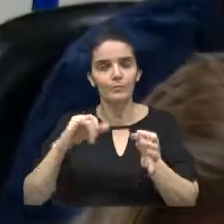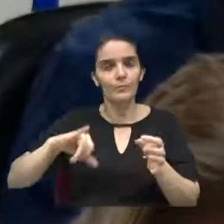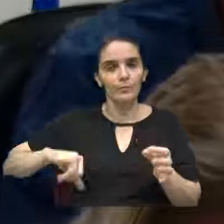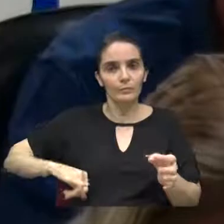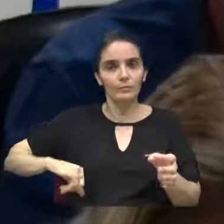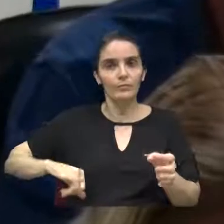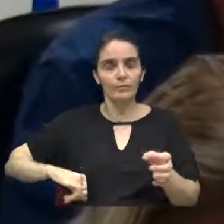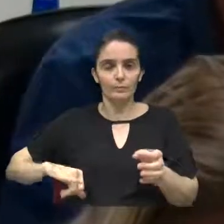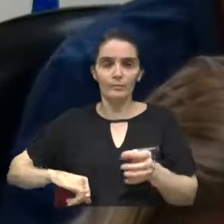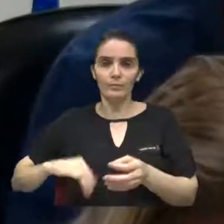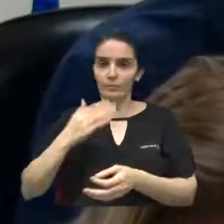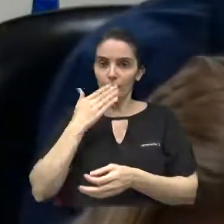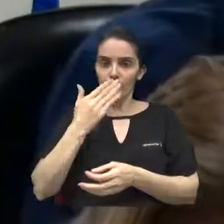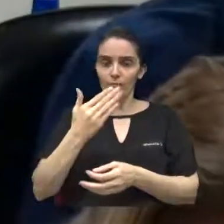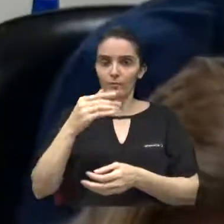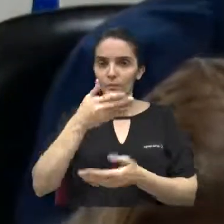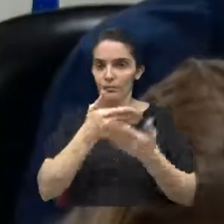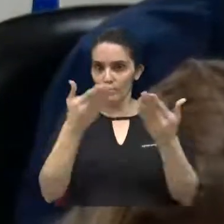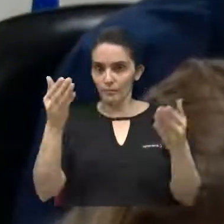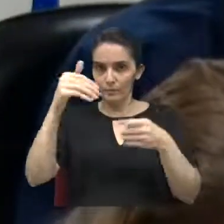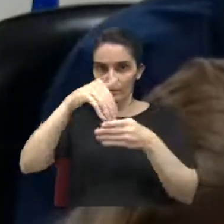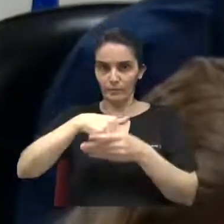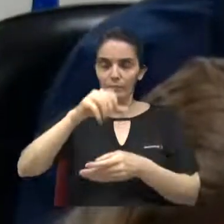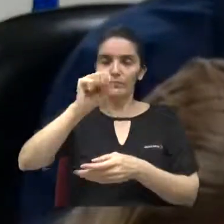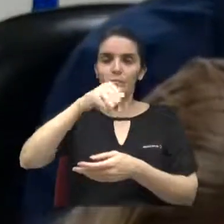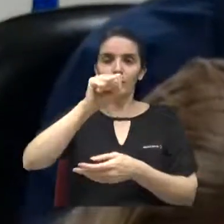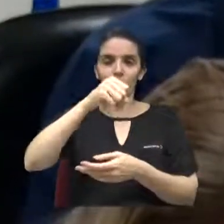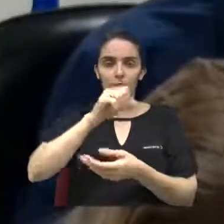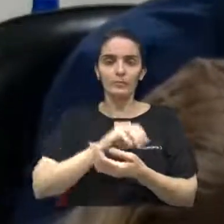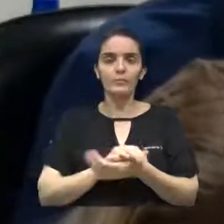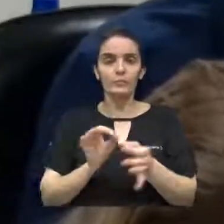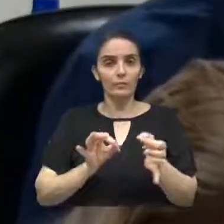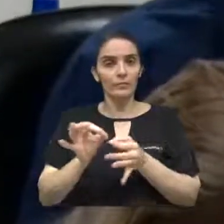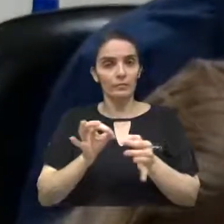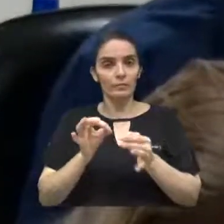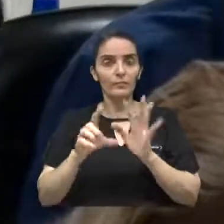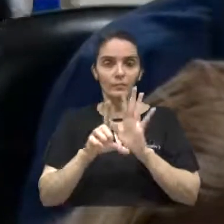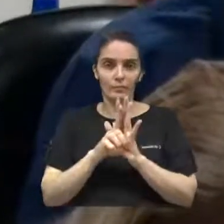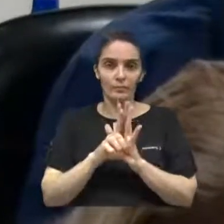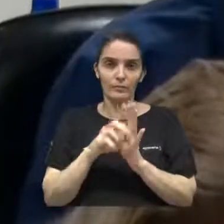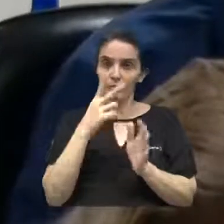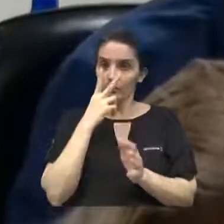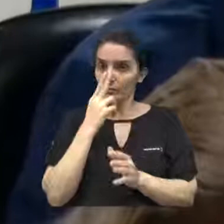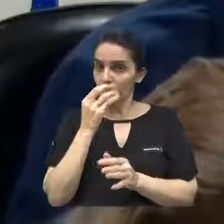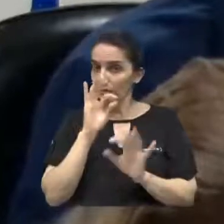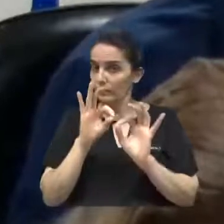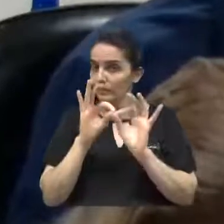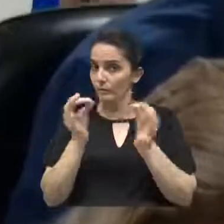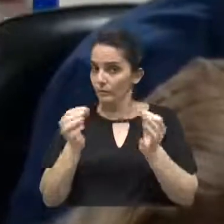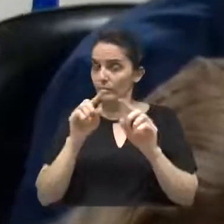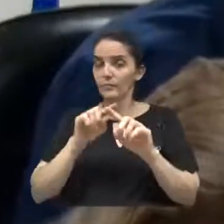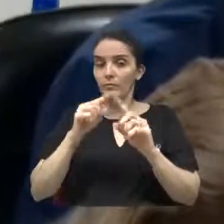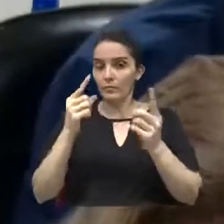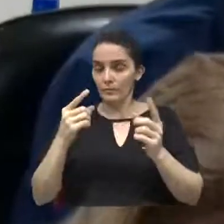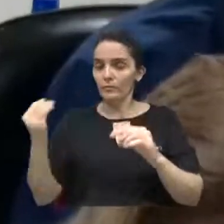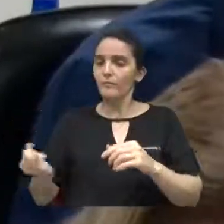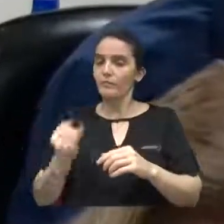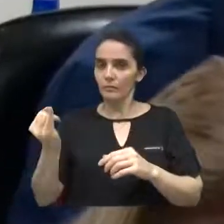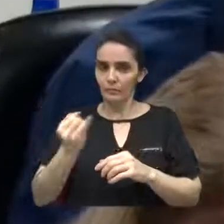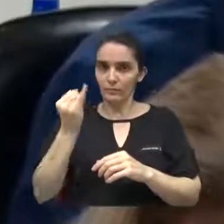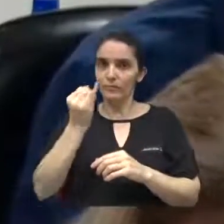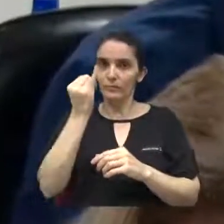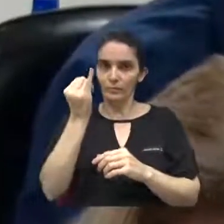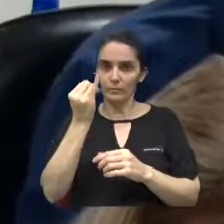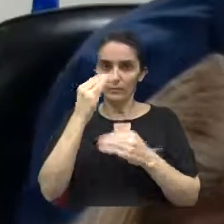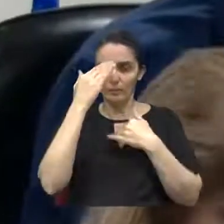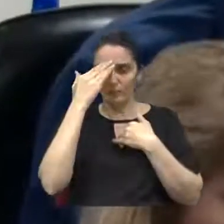sistema. Então, peço o voto favorável nesse projeto de lei, que parece simples, mas é de grande importância.